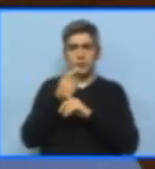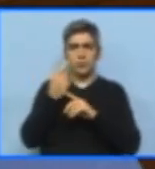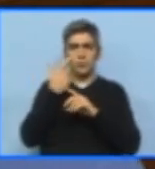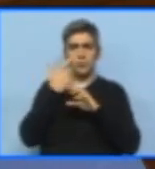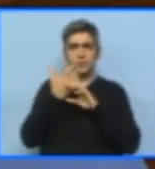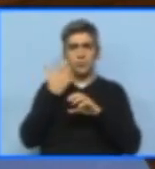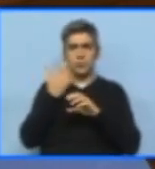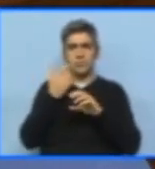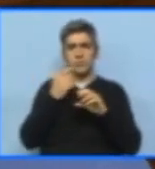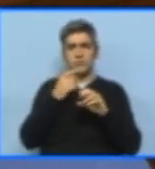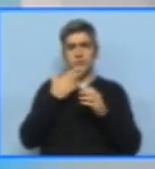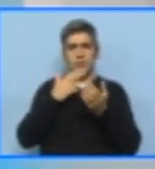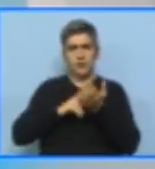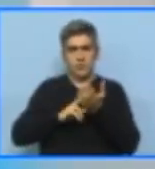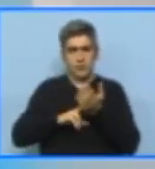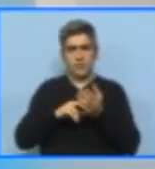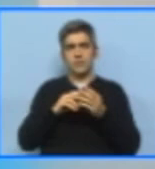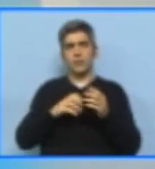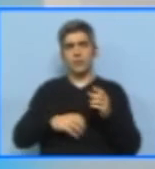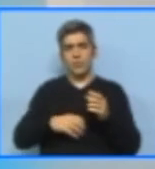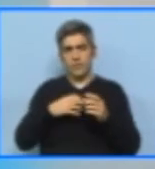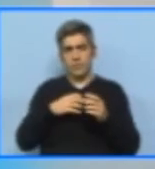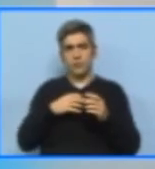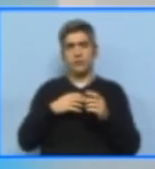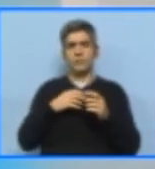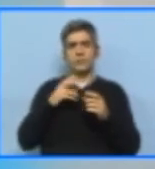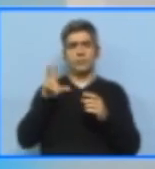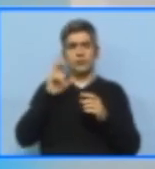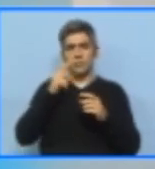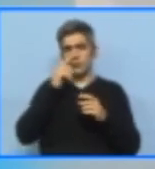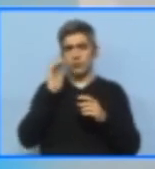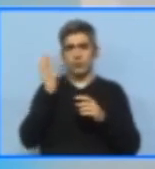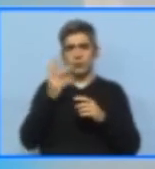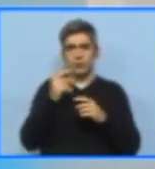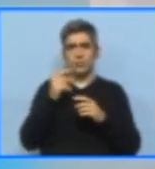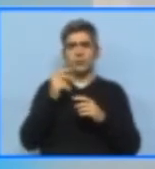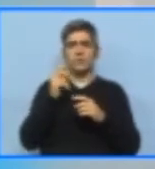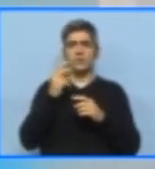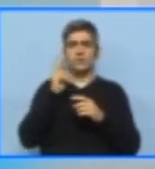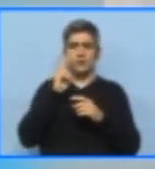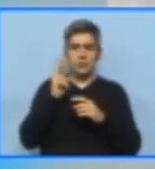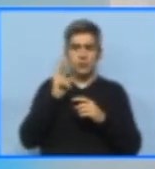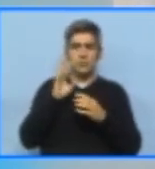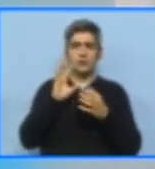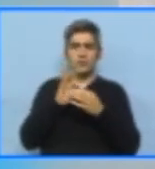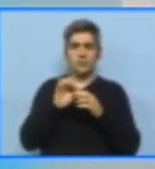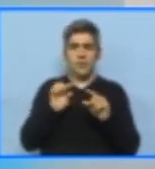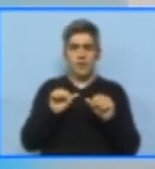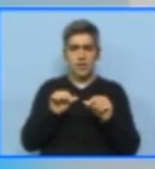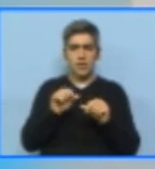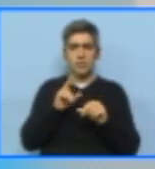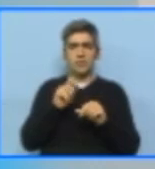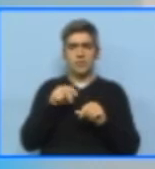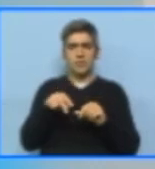a notoriedade, a verdade, a confiança que os ouvintes identificam ou associam à marca Rádio